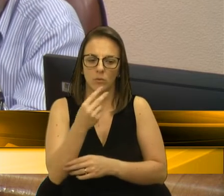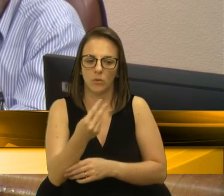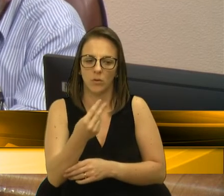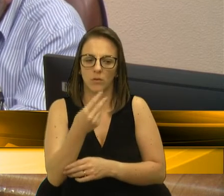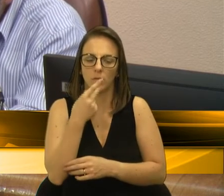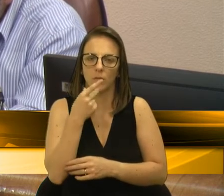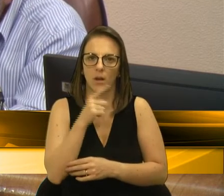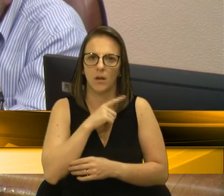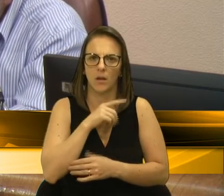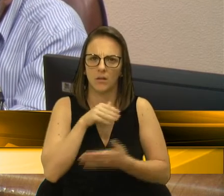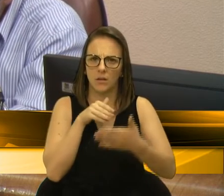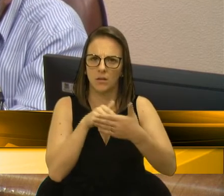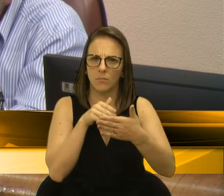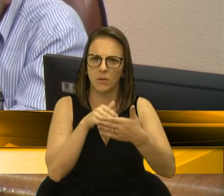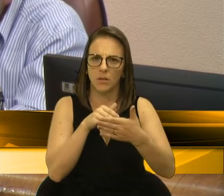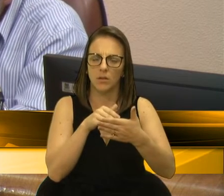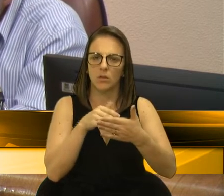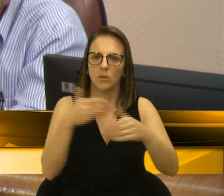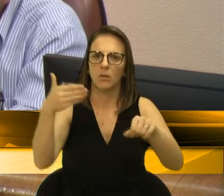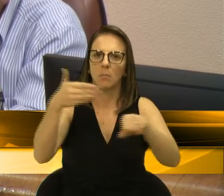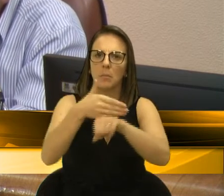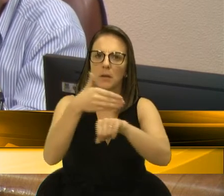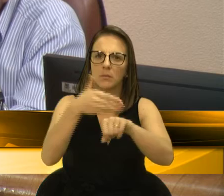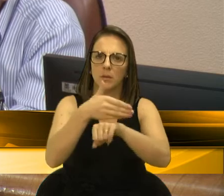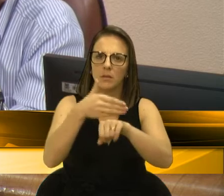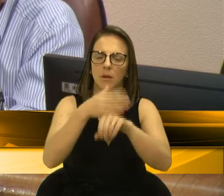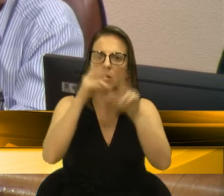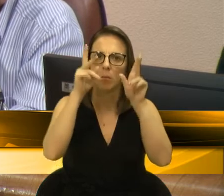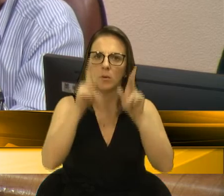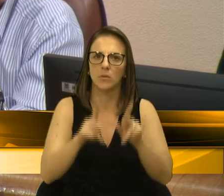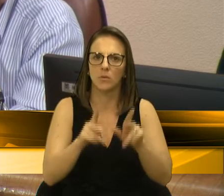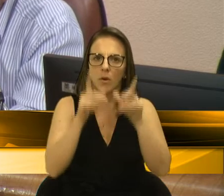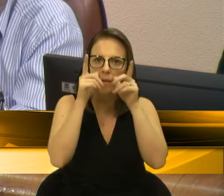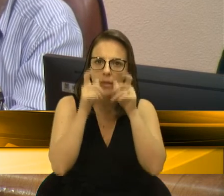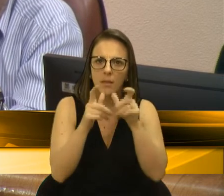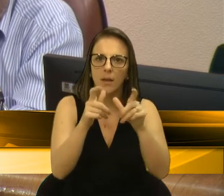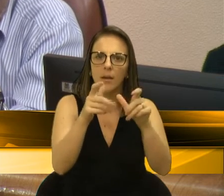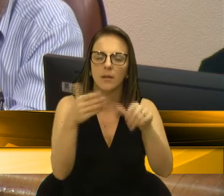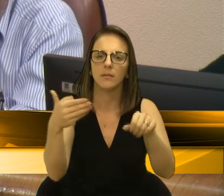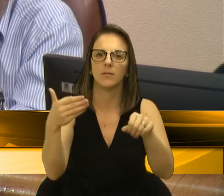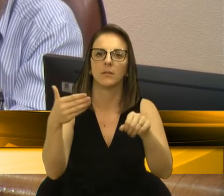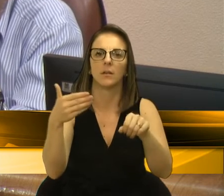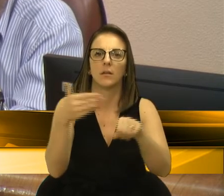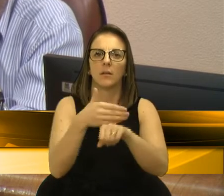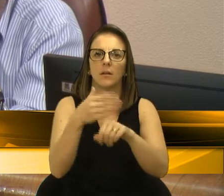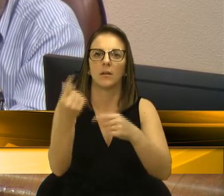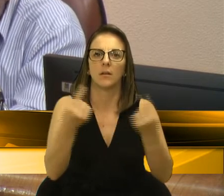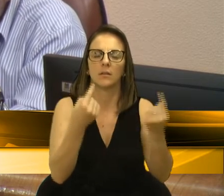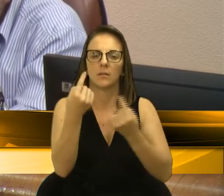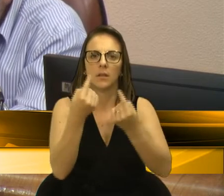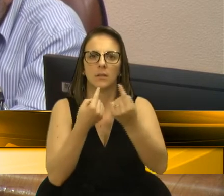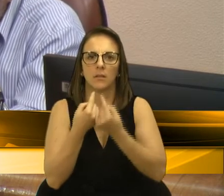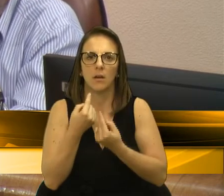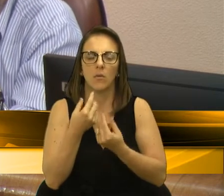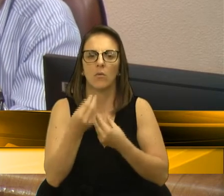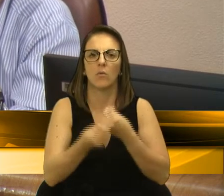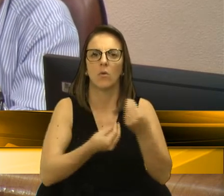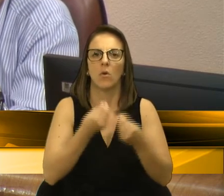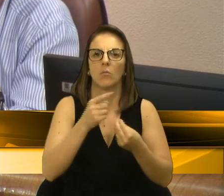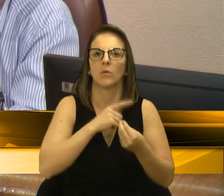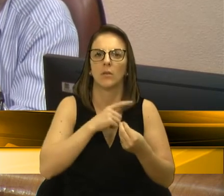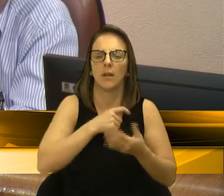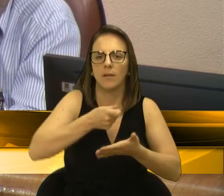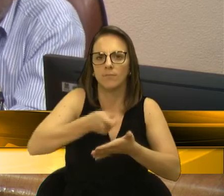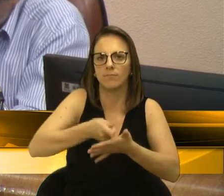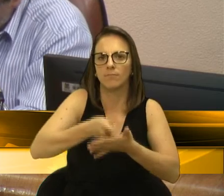à participação de interessados embutida nos critérios de avaliação técnica através da exigência de